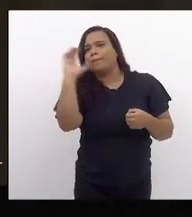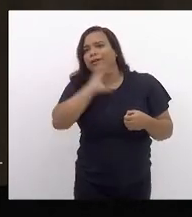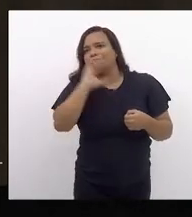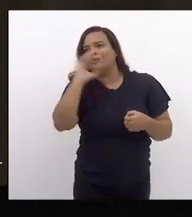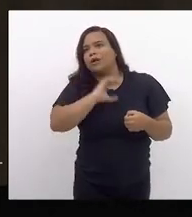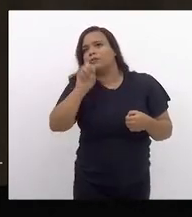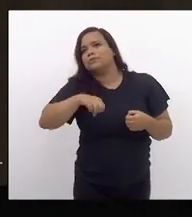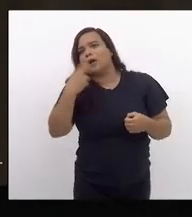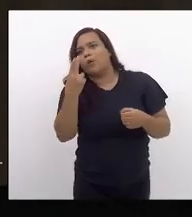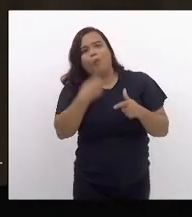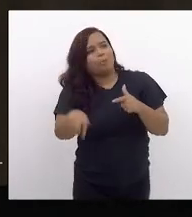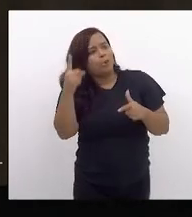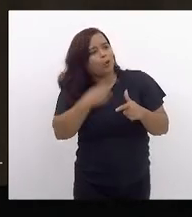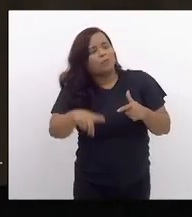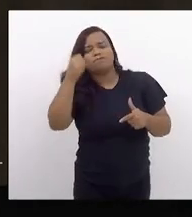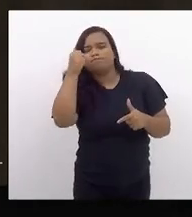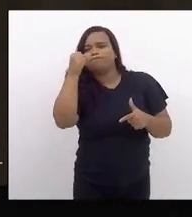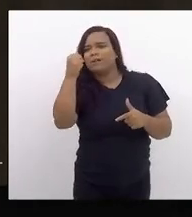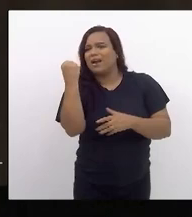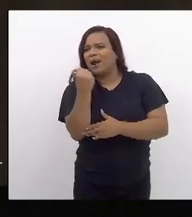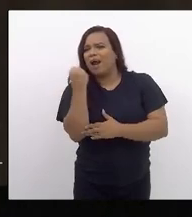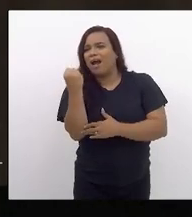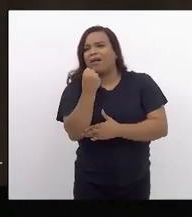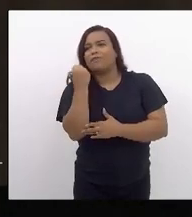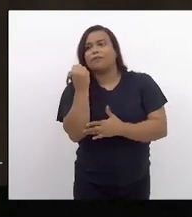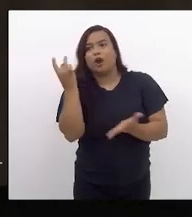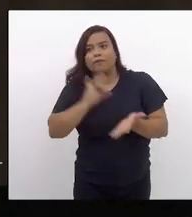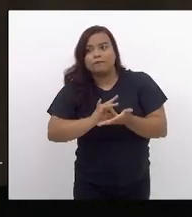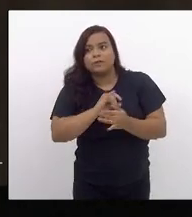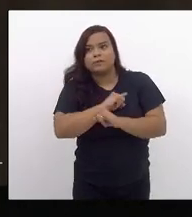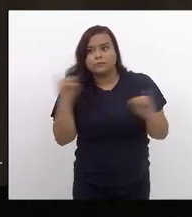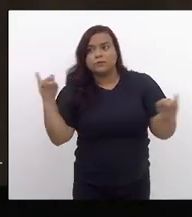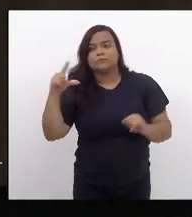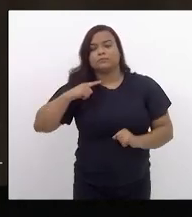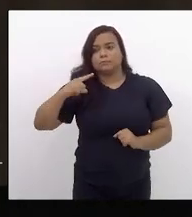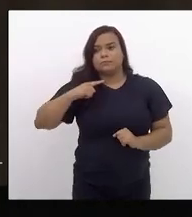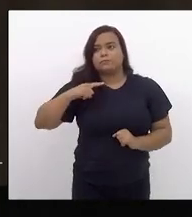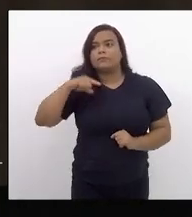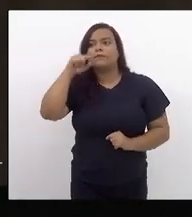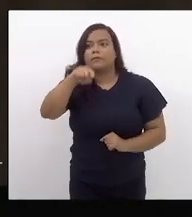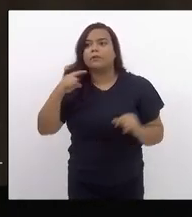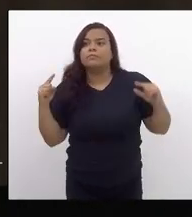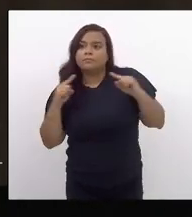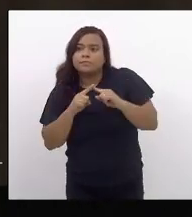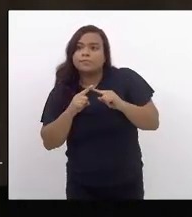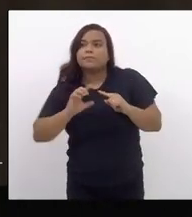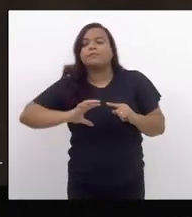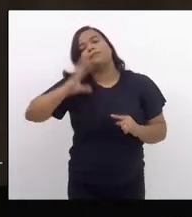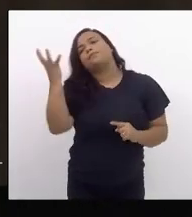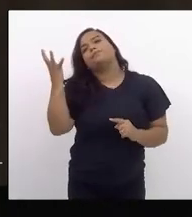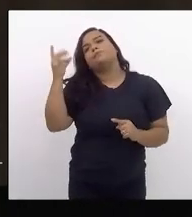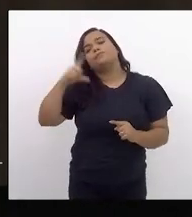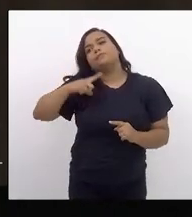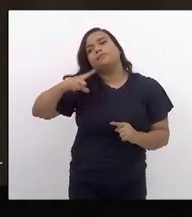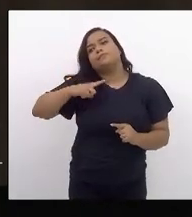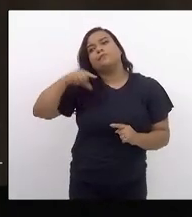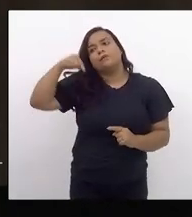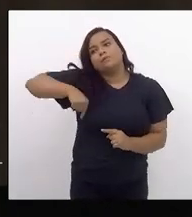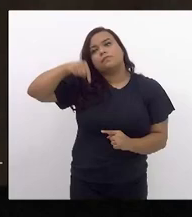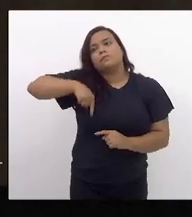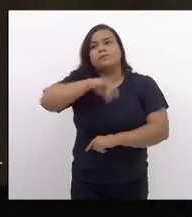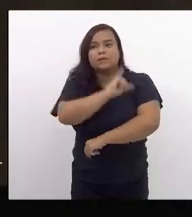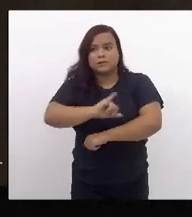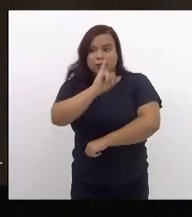pública oficialmente declaradas. Isso leva em conta essas situações que temos vivido no Rio de